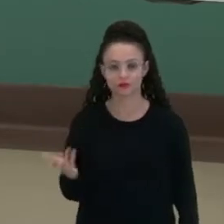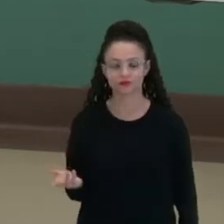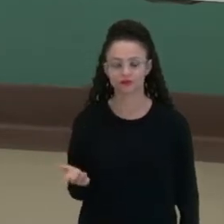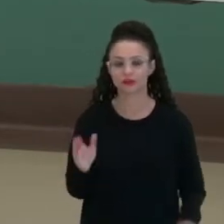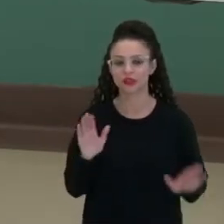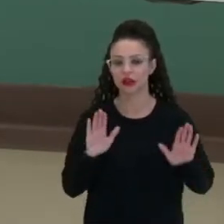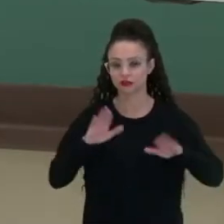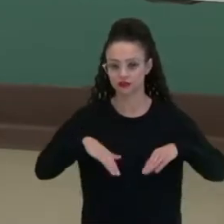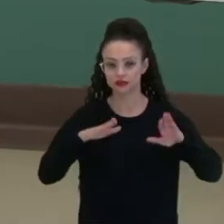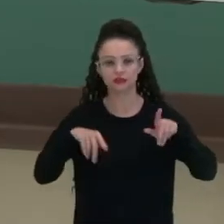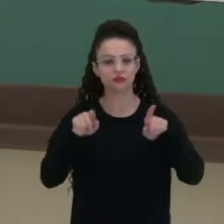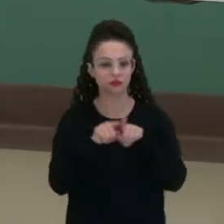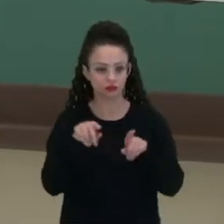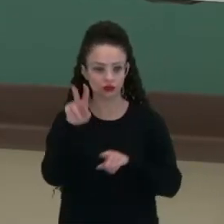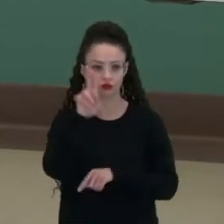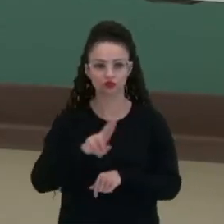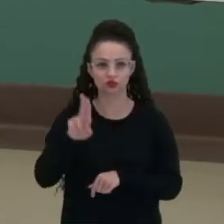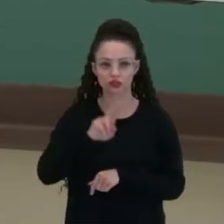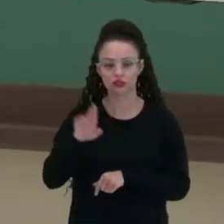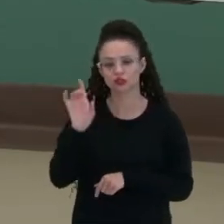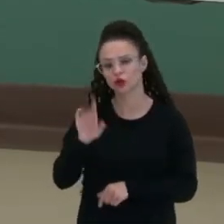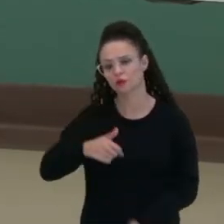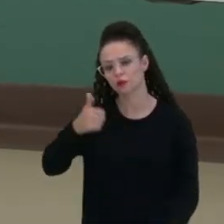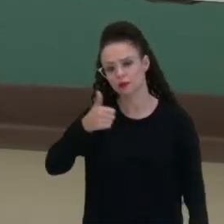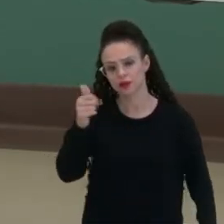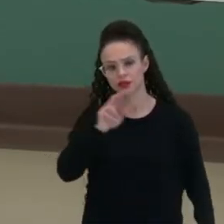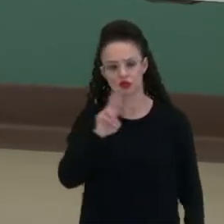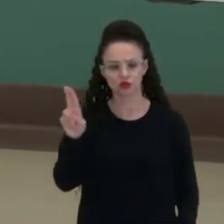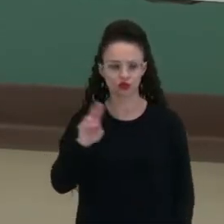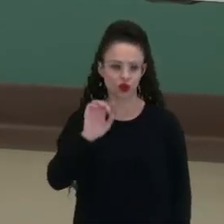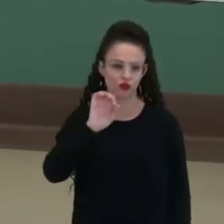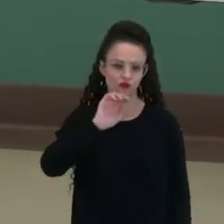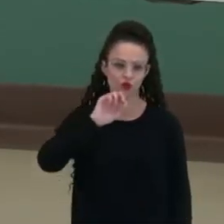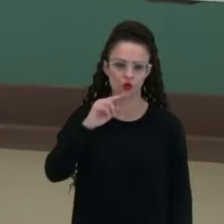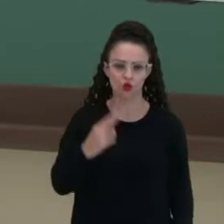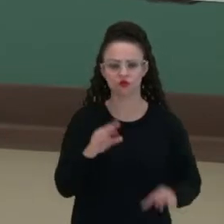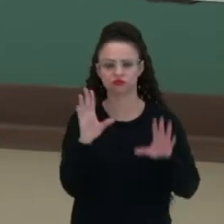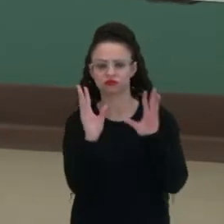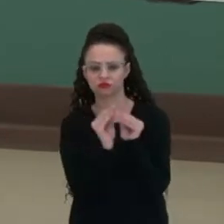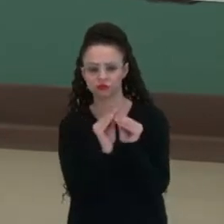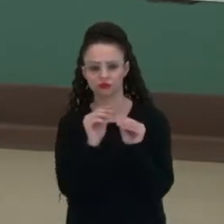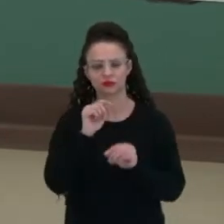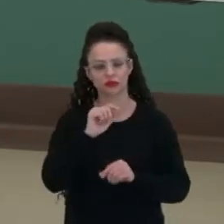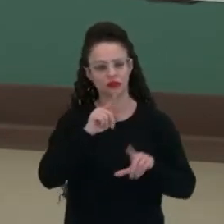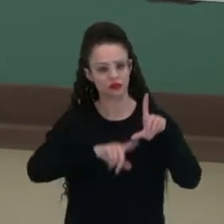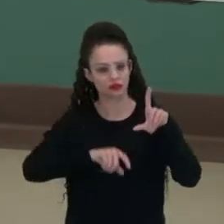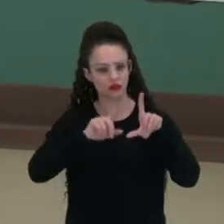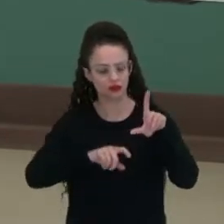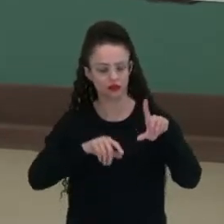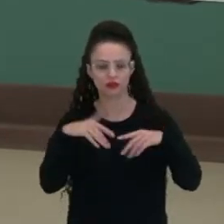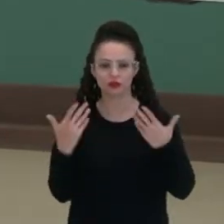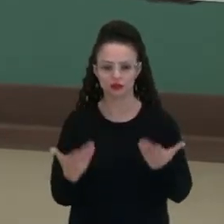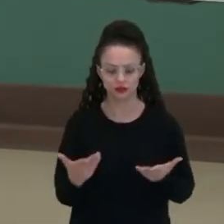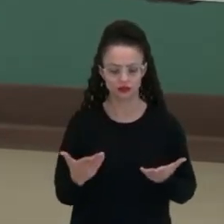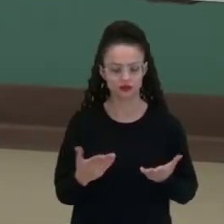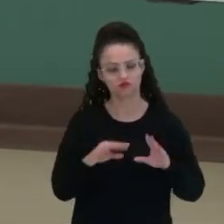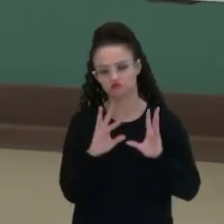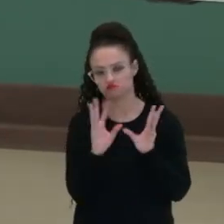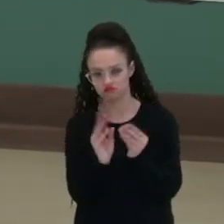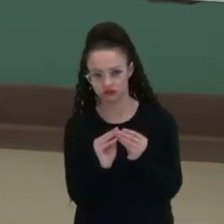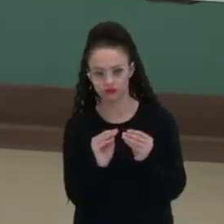Por vezes também utilizam só o primeiro nome ou as iniciais, ou só alguma sigla que